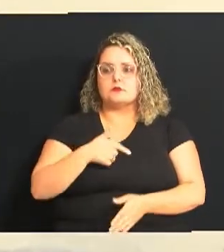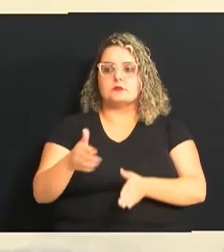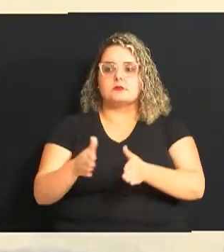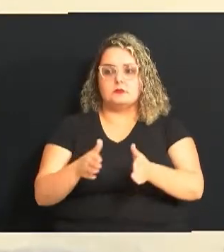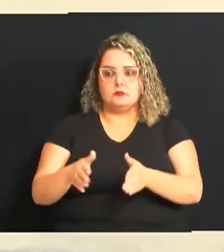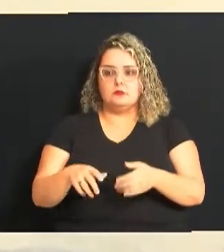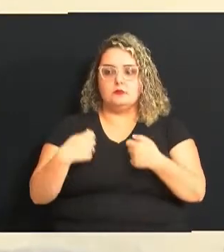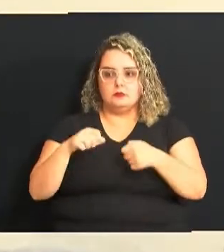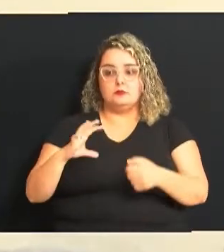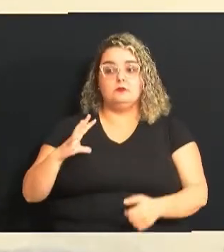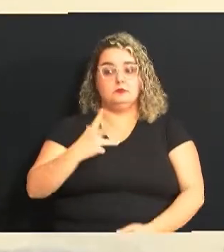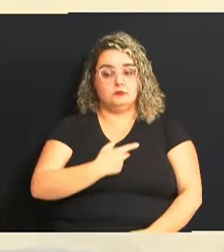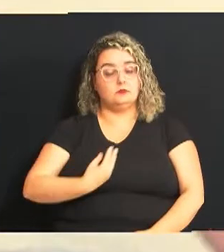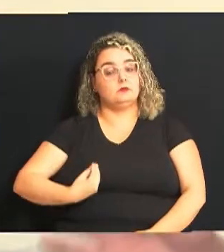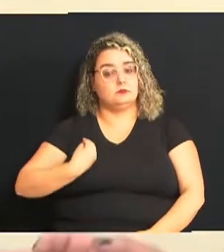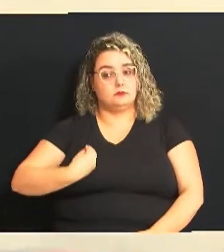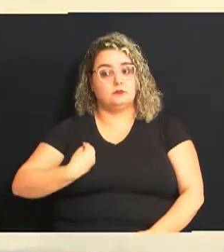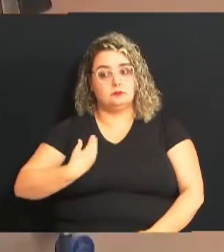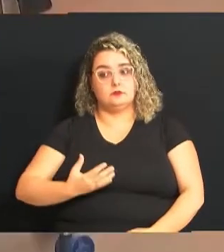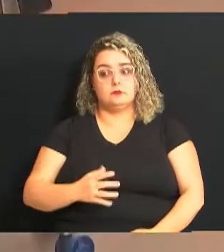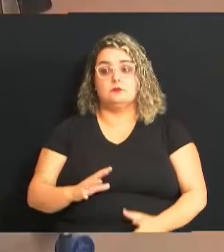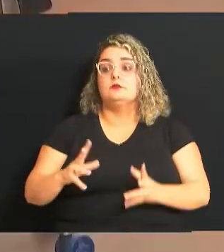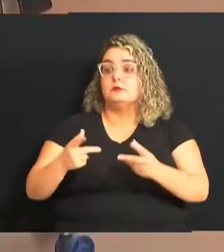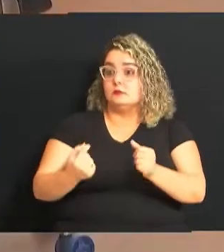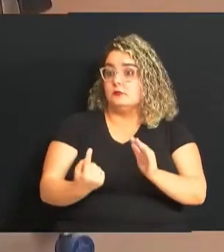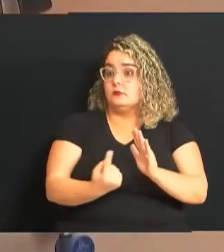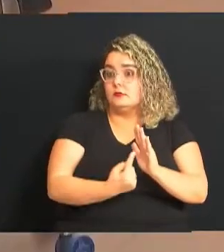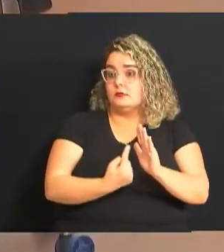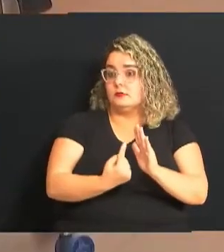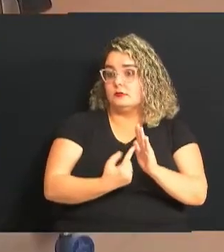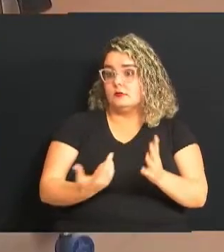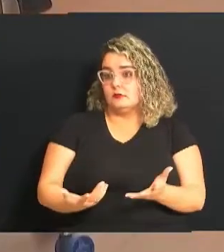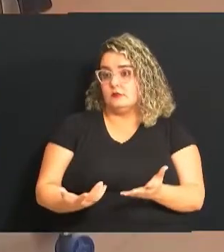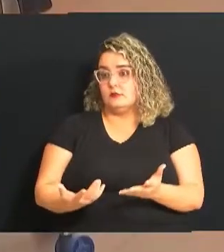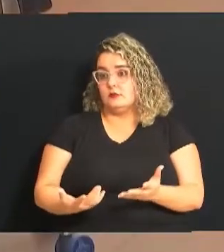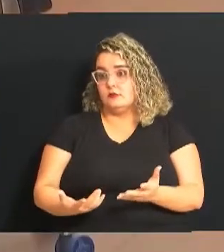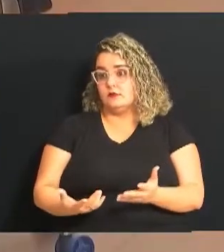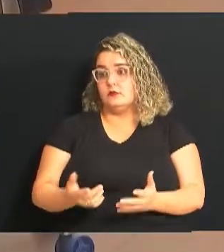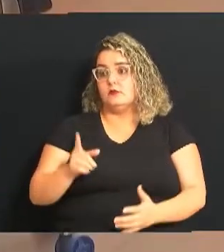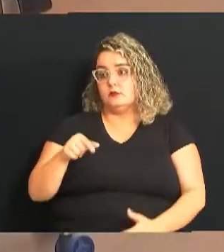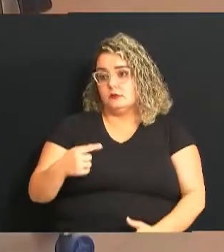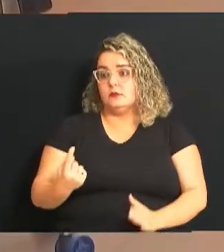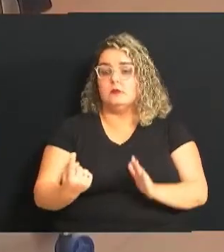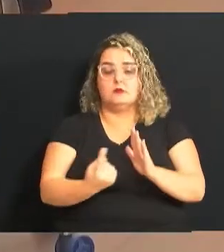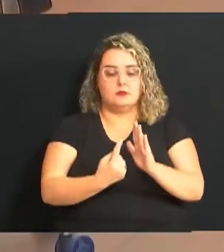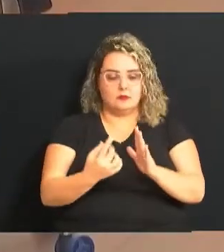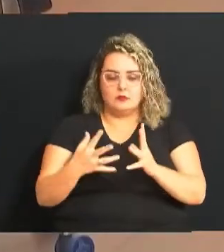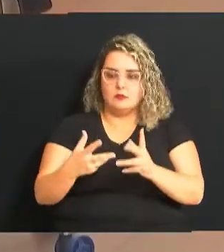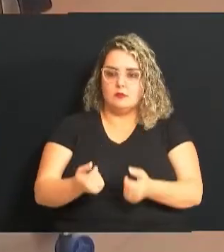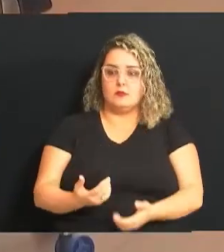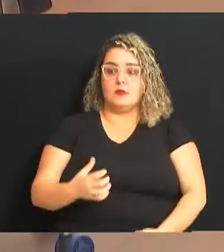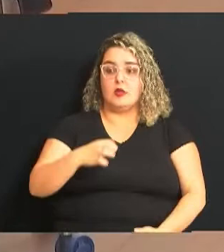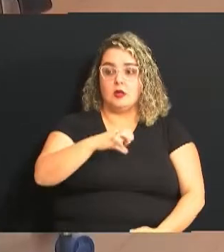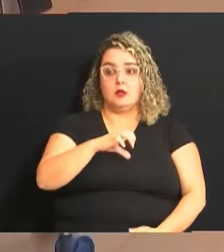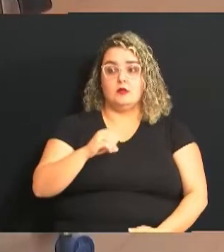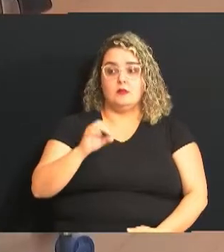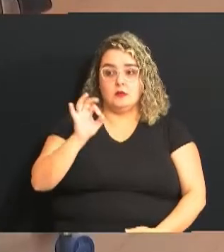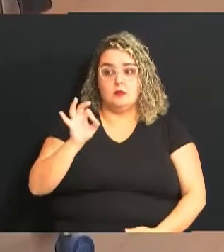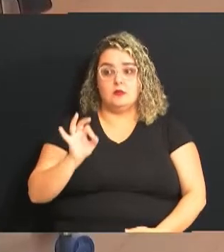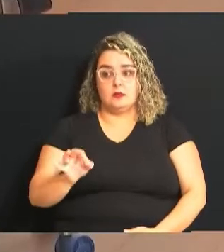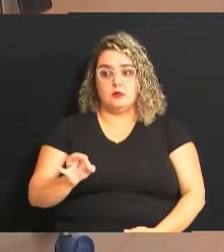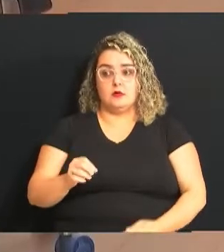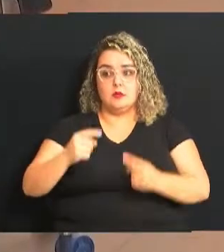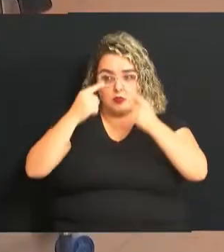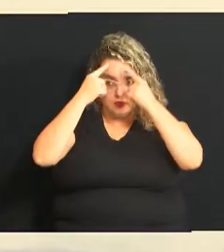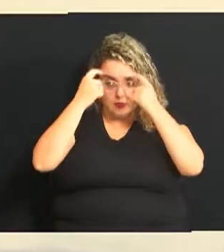precisava salvar vidas. Todo mundo isolado. E todo mundo isolado. E 90% dos casos da violência contra a